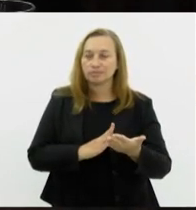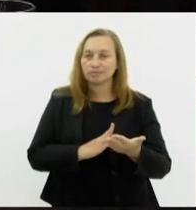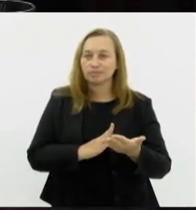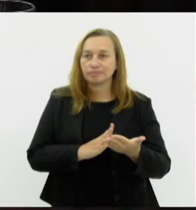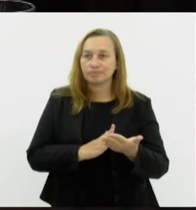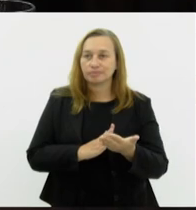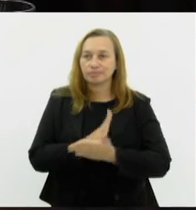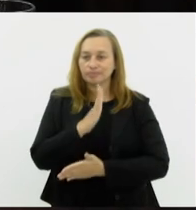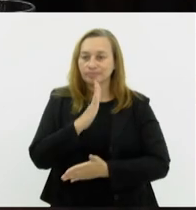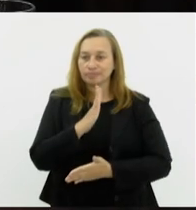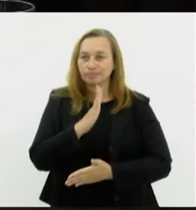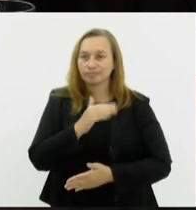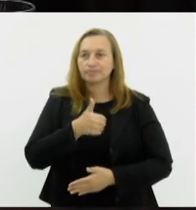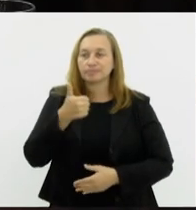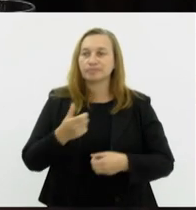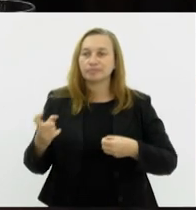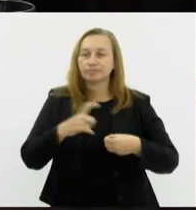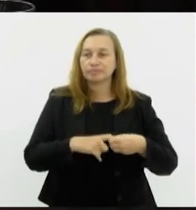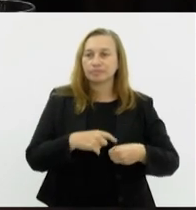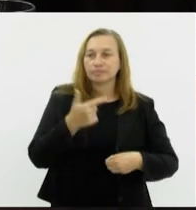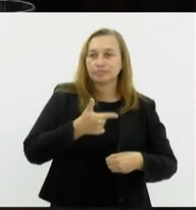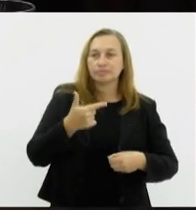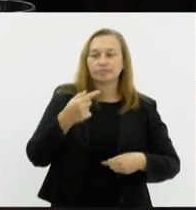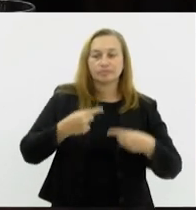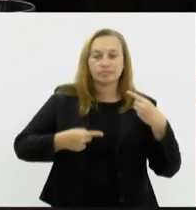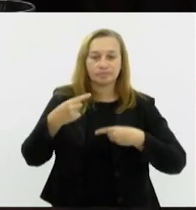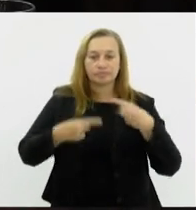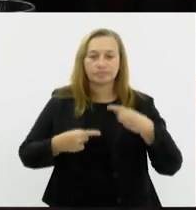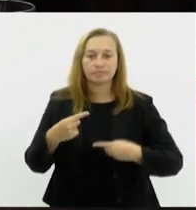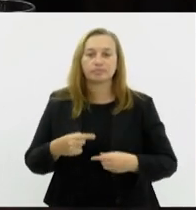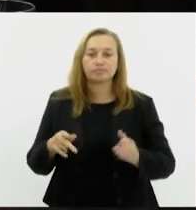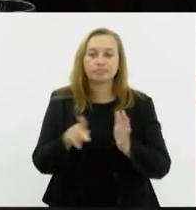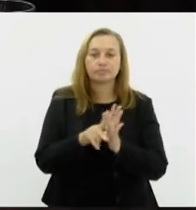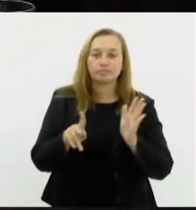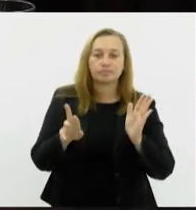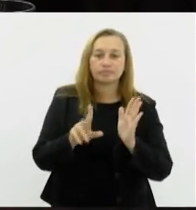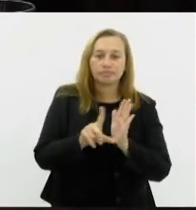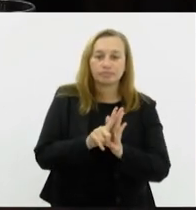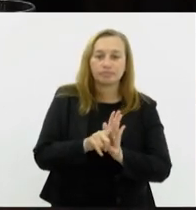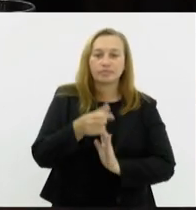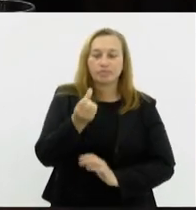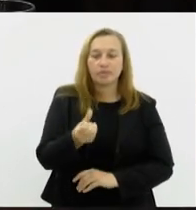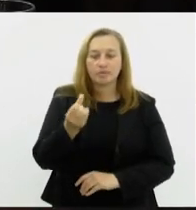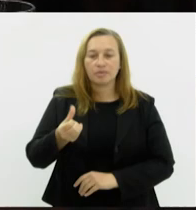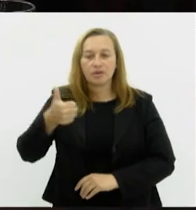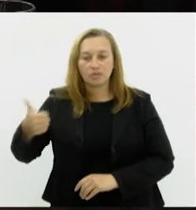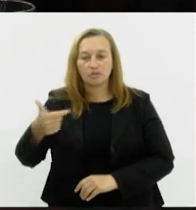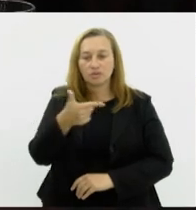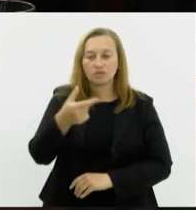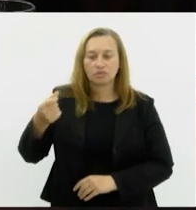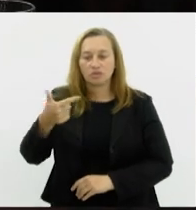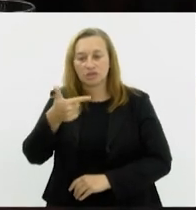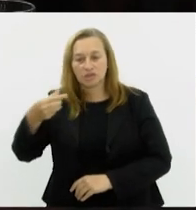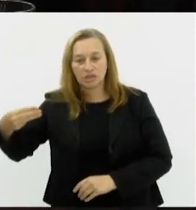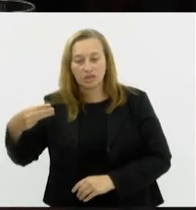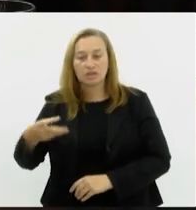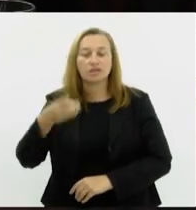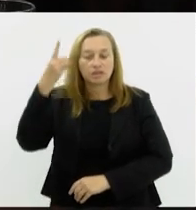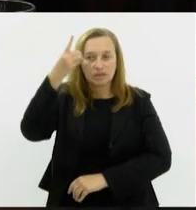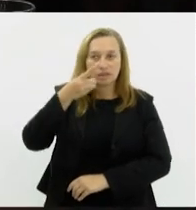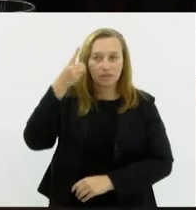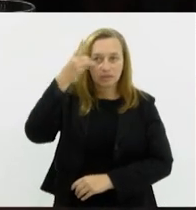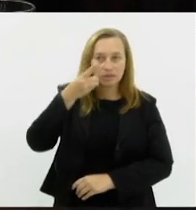permaneçam como estão. Aprovado em primeira, retorna em segundo. Projeto de Lei 661 de 2023, de autoria